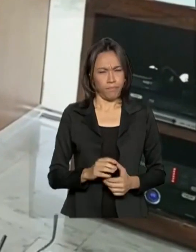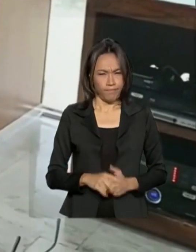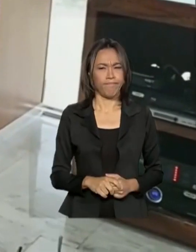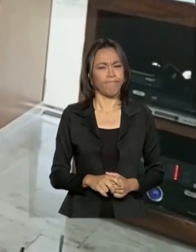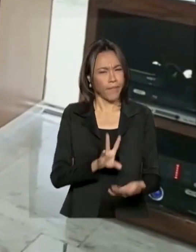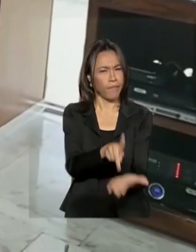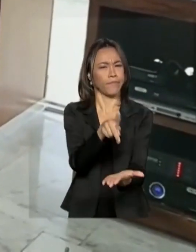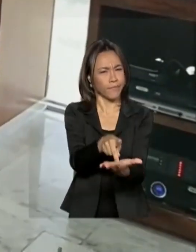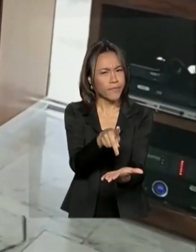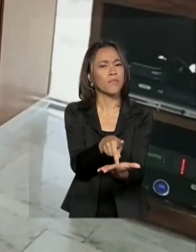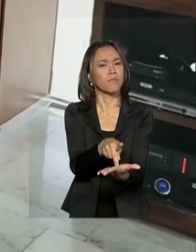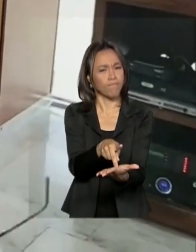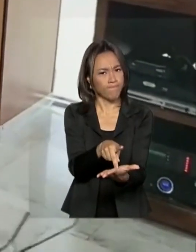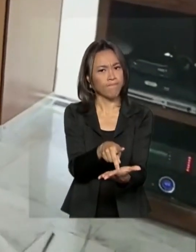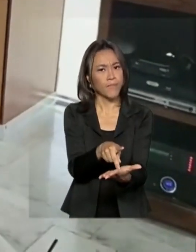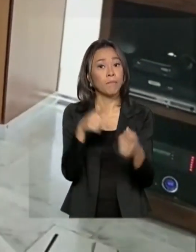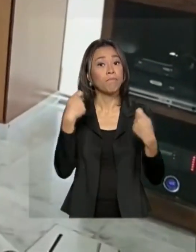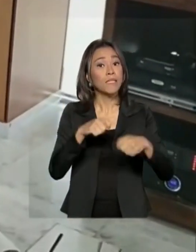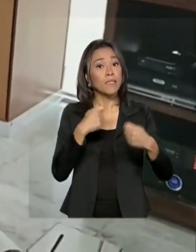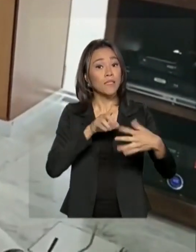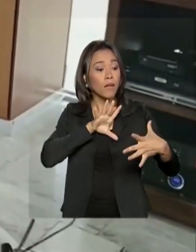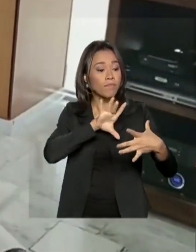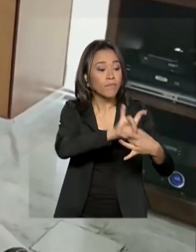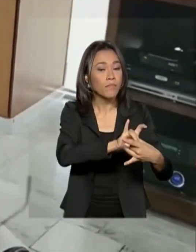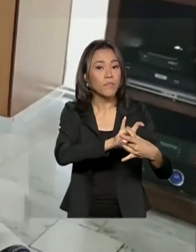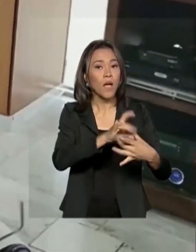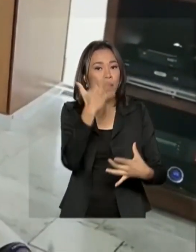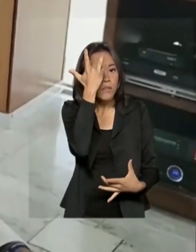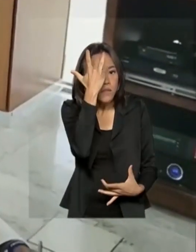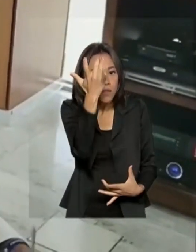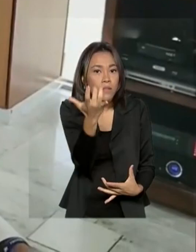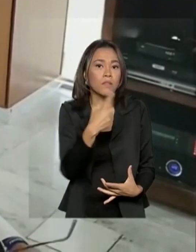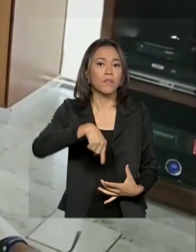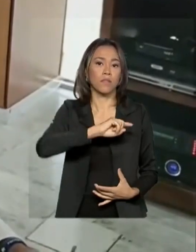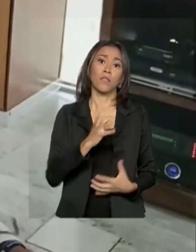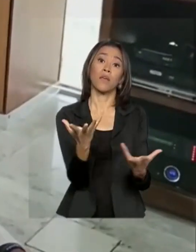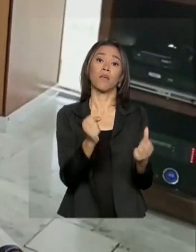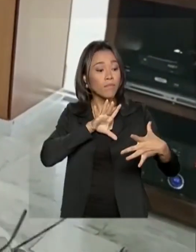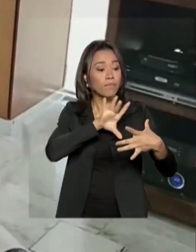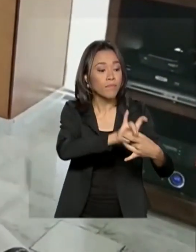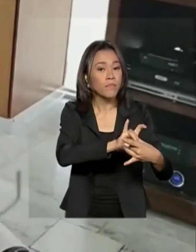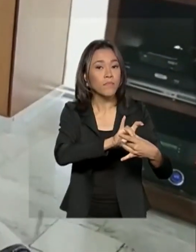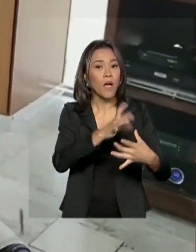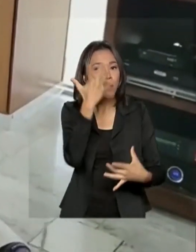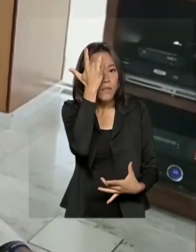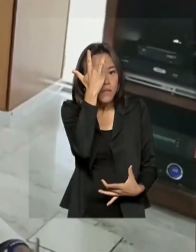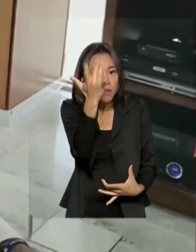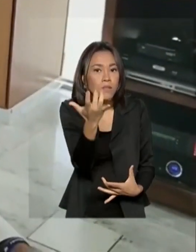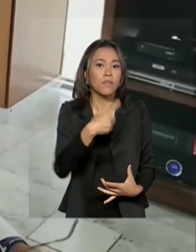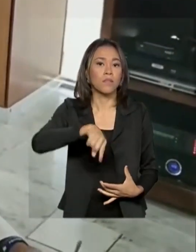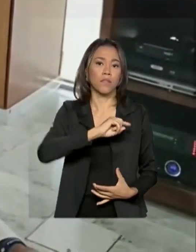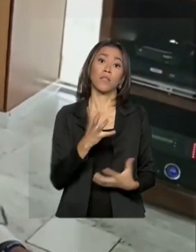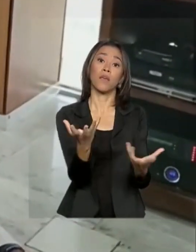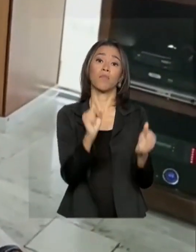a verdade tem que fazer parte do nosso dia a dia, que nós queremos paz no mundo. Que nós queremos paz